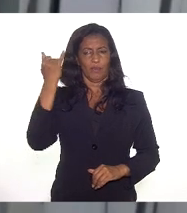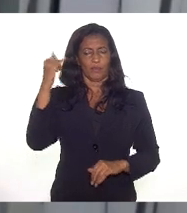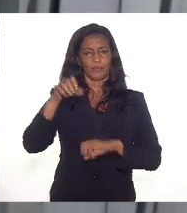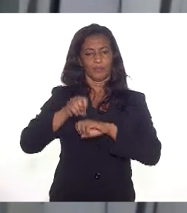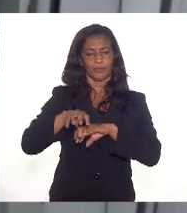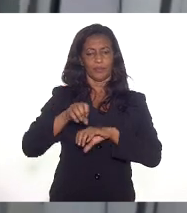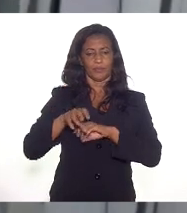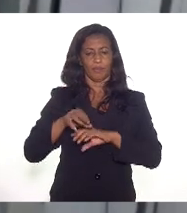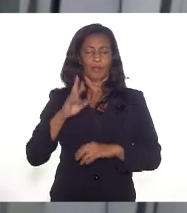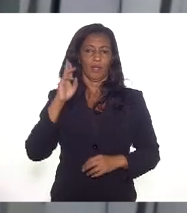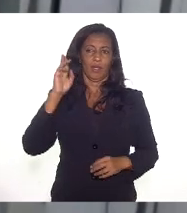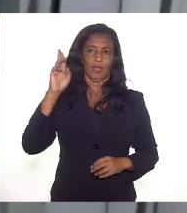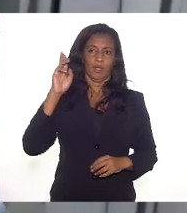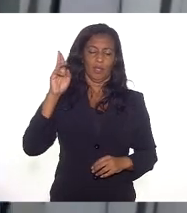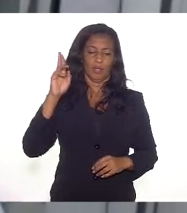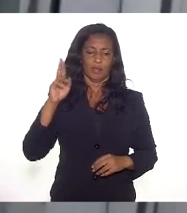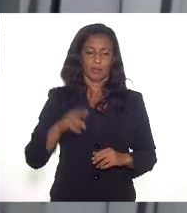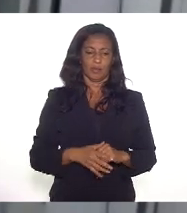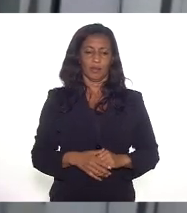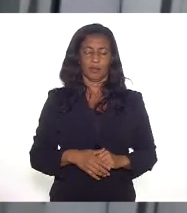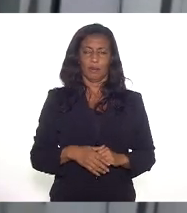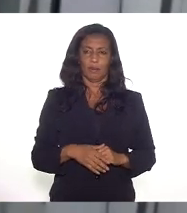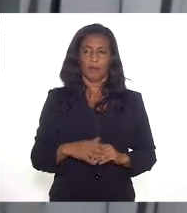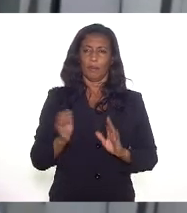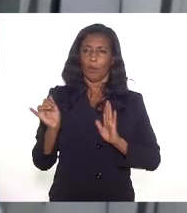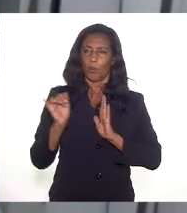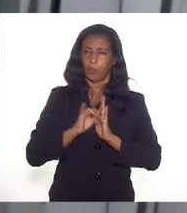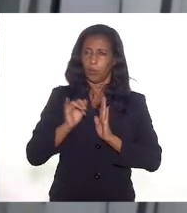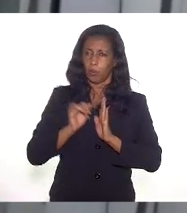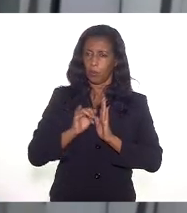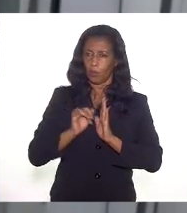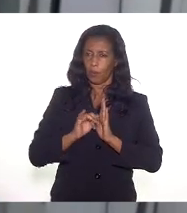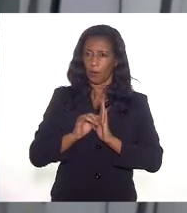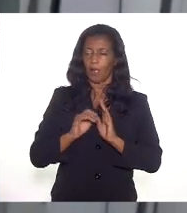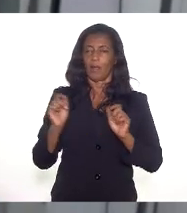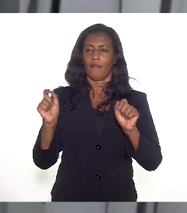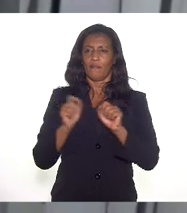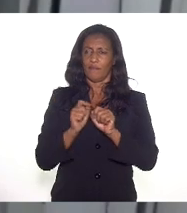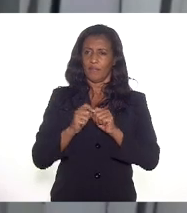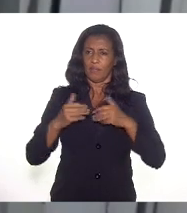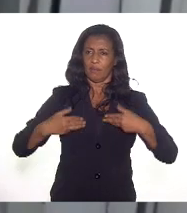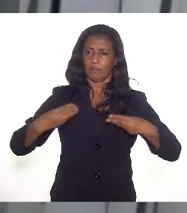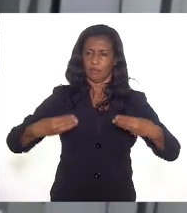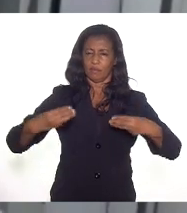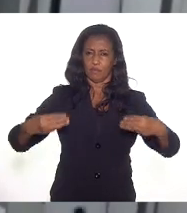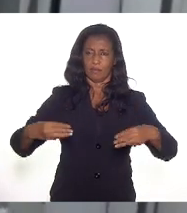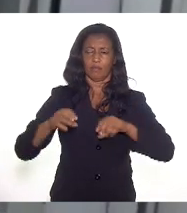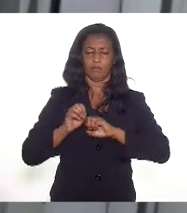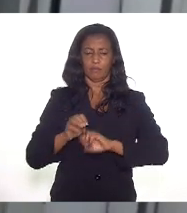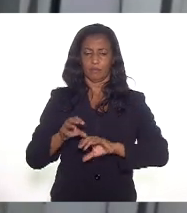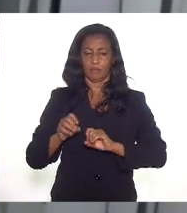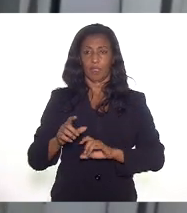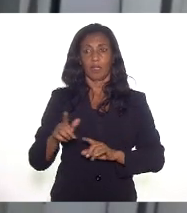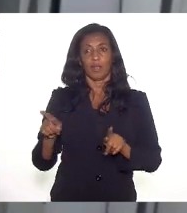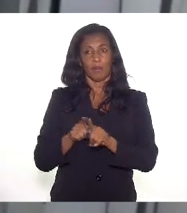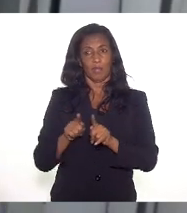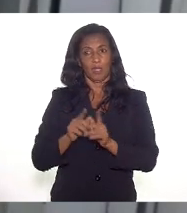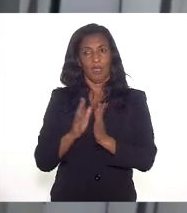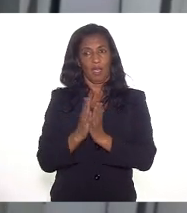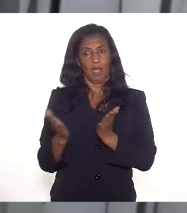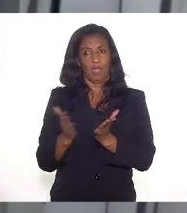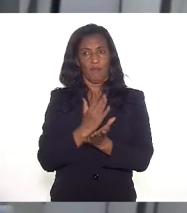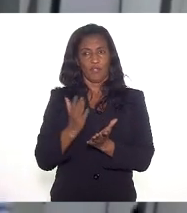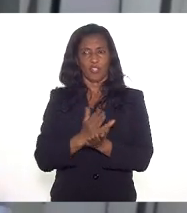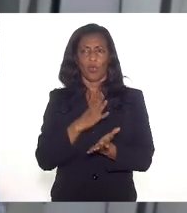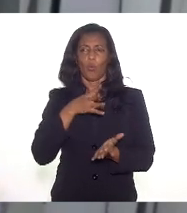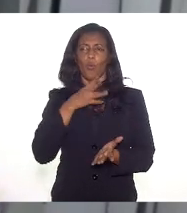Educação e responsável pelas publicações feitas pelo Ministério da Educação, inclusive algumas revistas especializadas